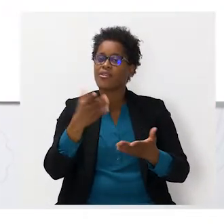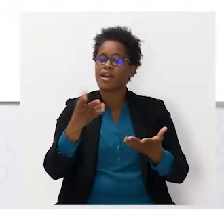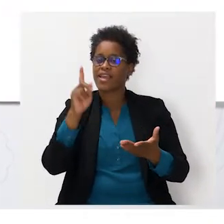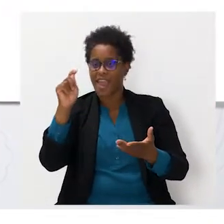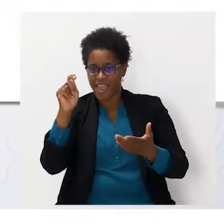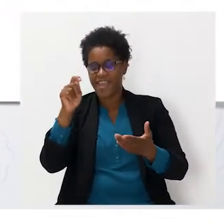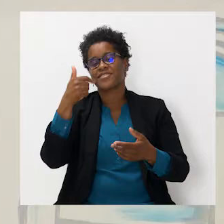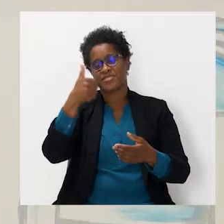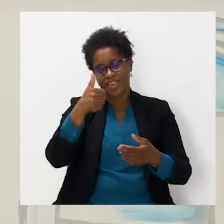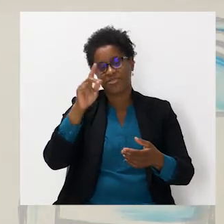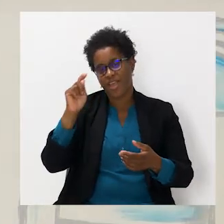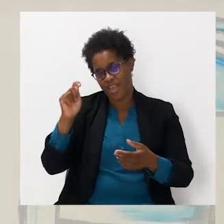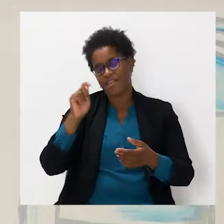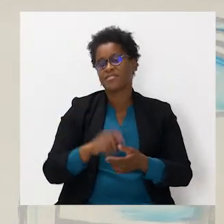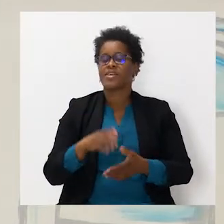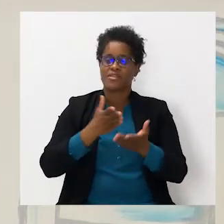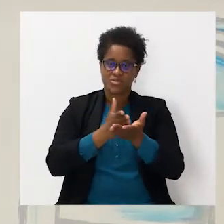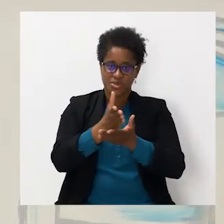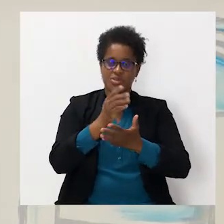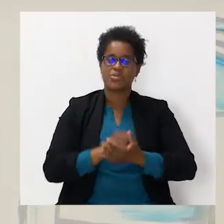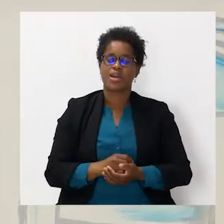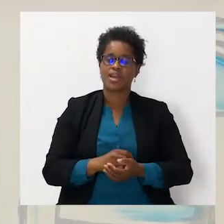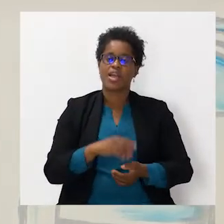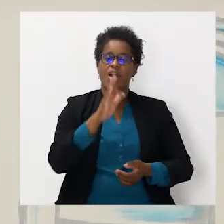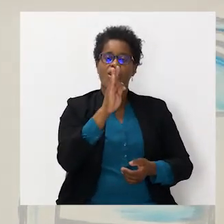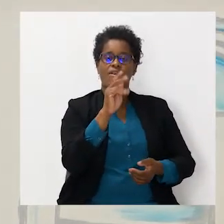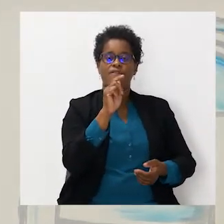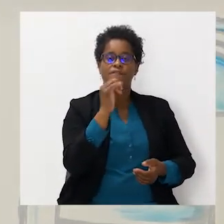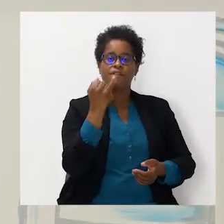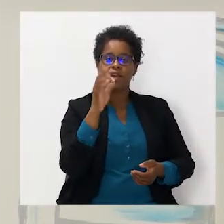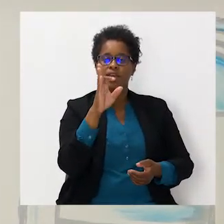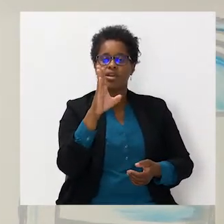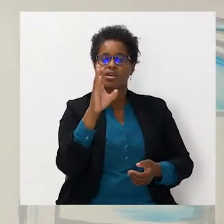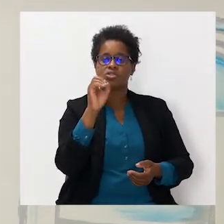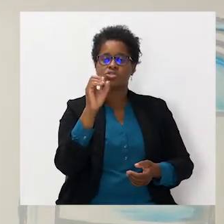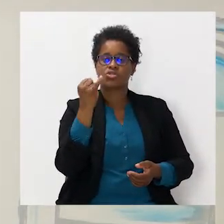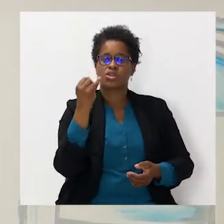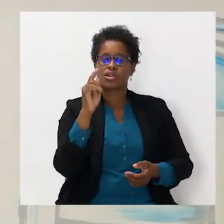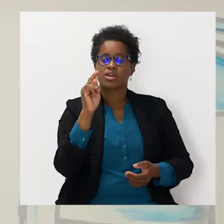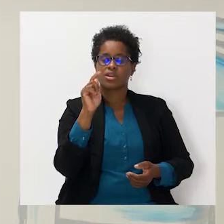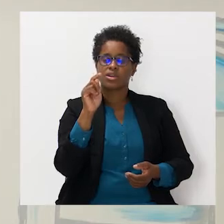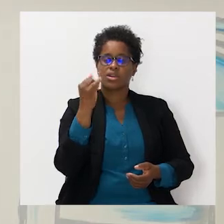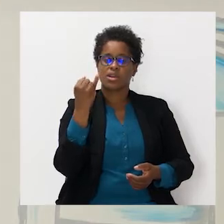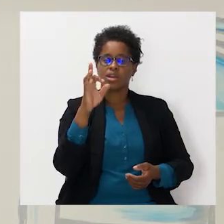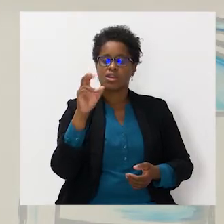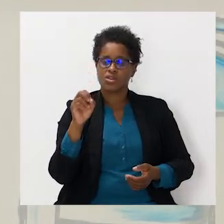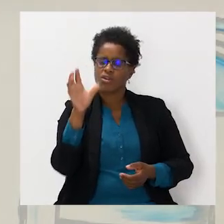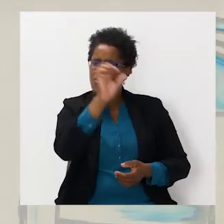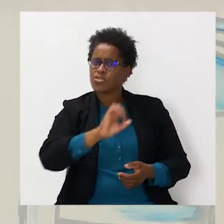espontânea, certo? Continuemos. O feijoeiro. Vocês gostam de feijão? Então,